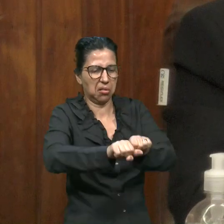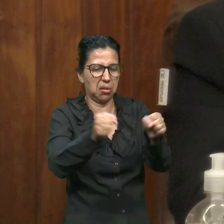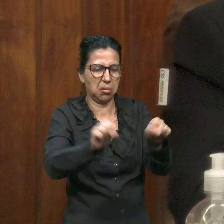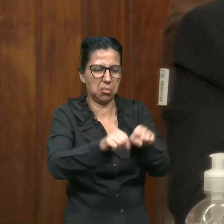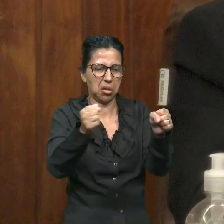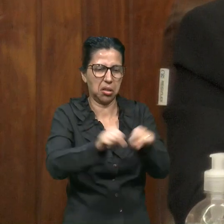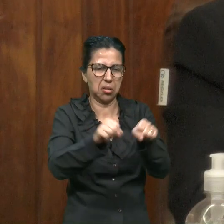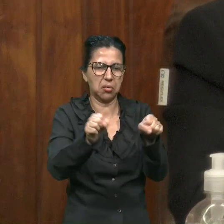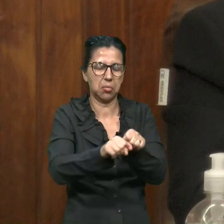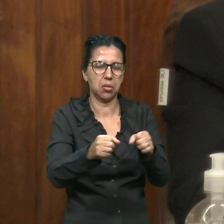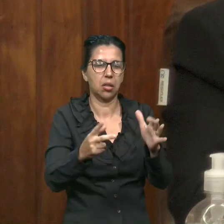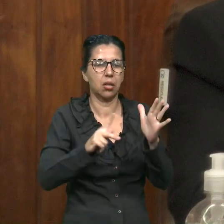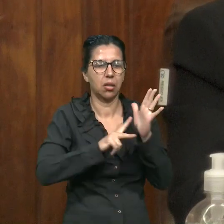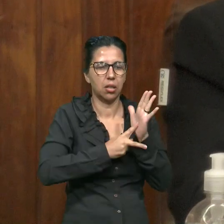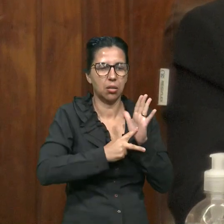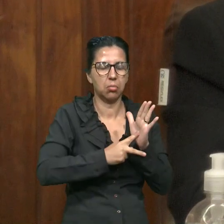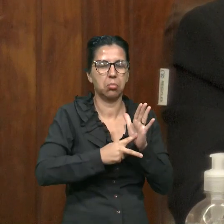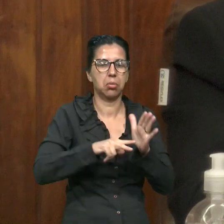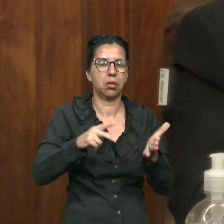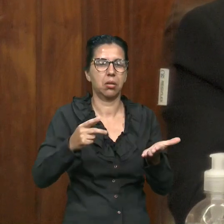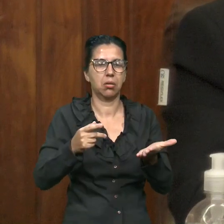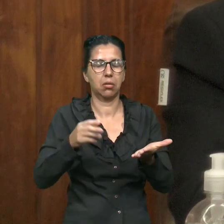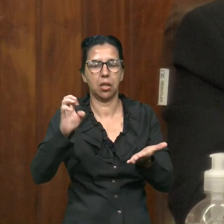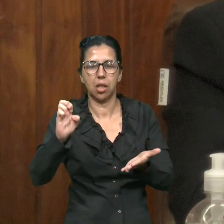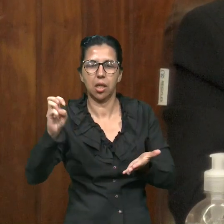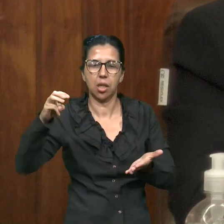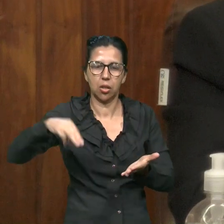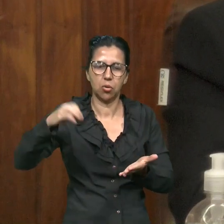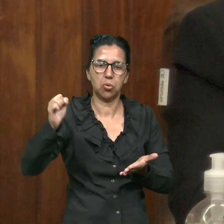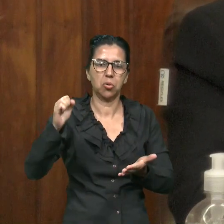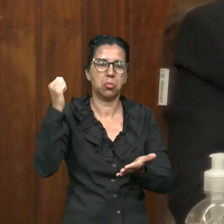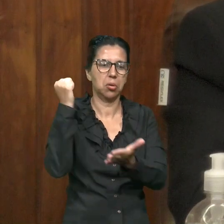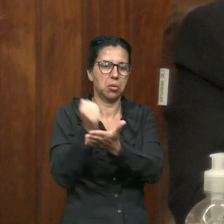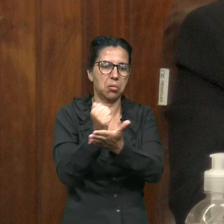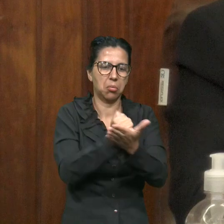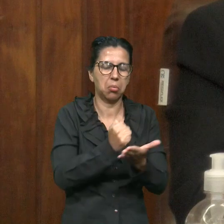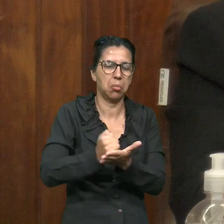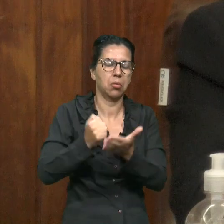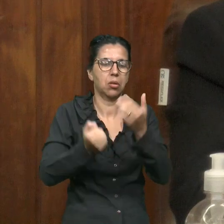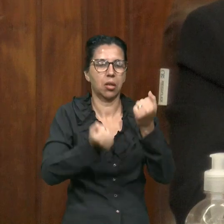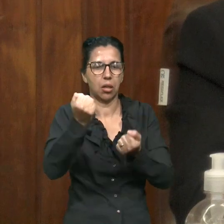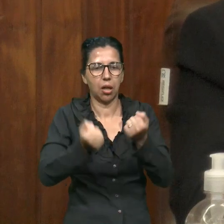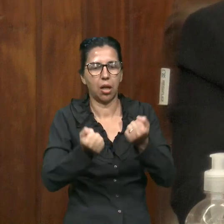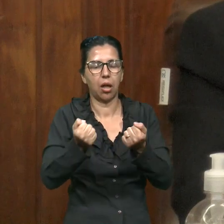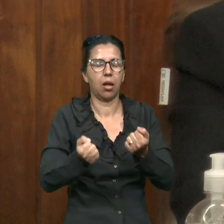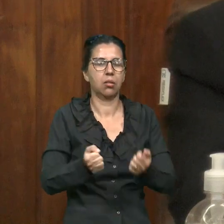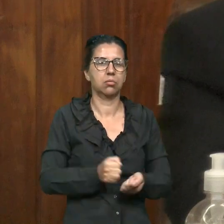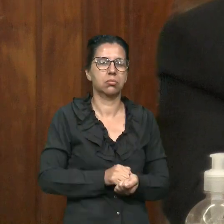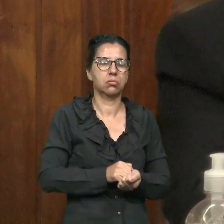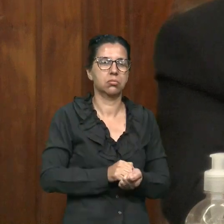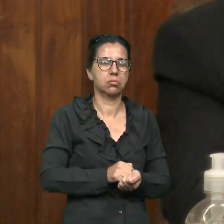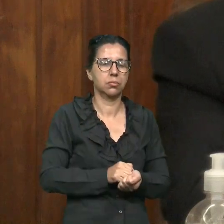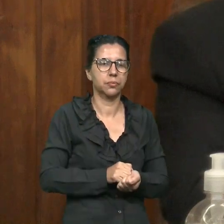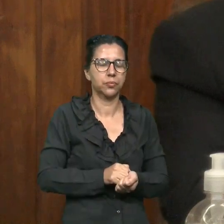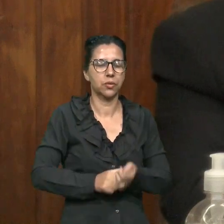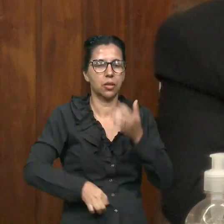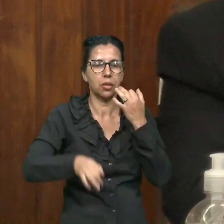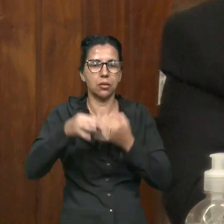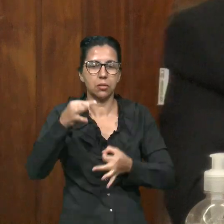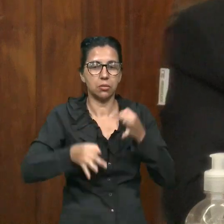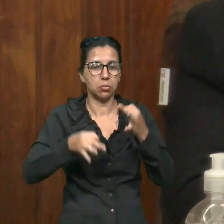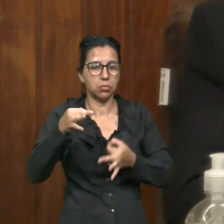bem falido, daim sucateado, indúrbio barbarizado nas multas de trânsito, conforme apresentou também o Tribunal